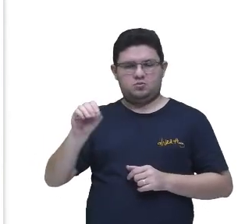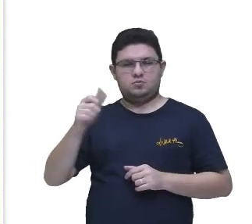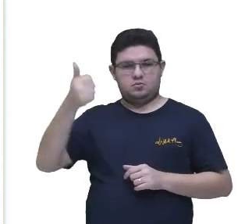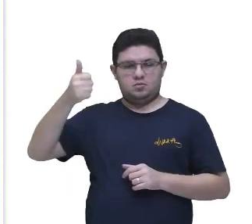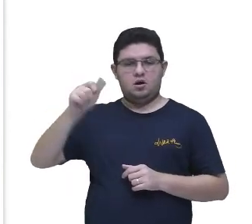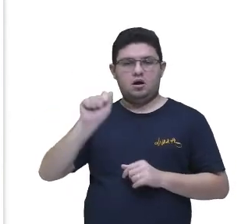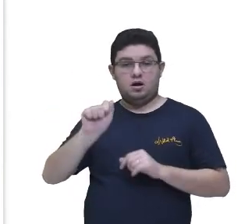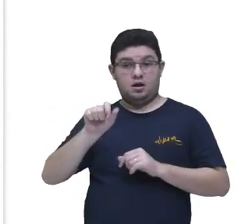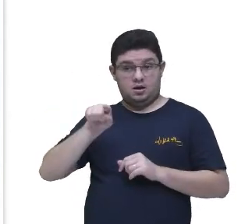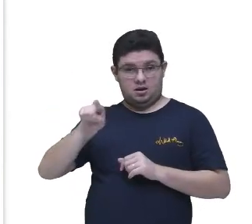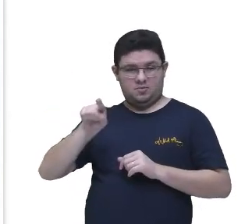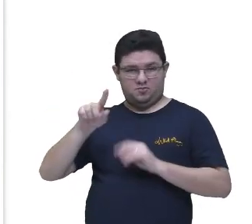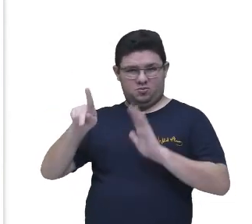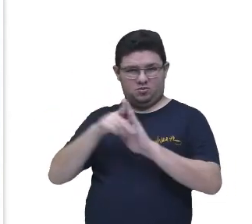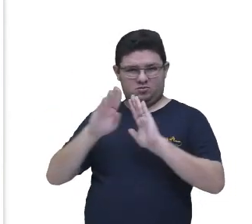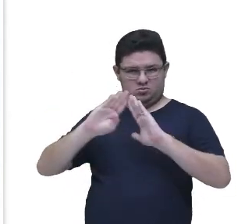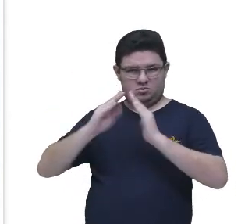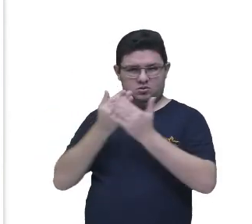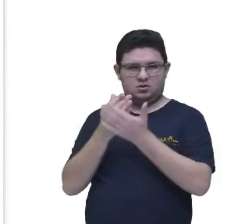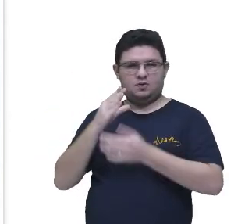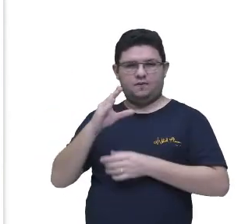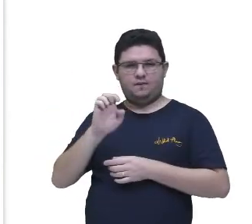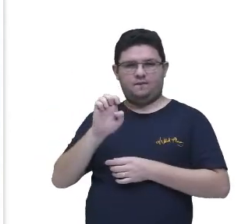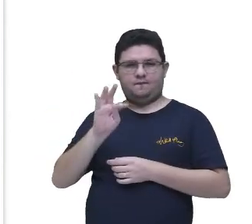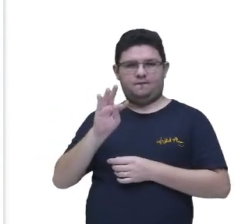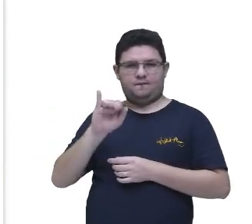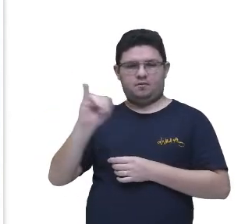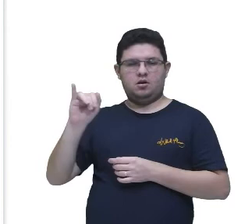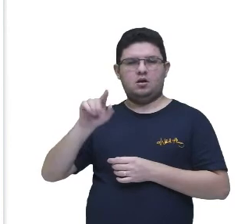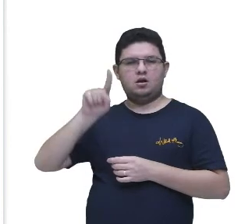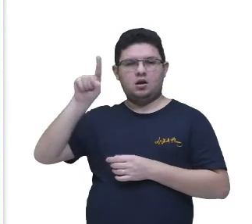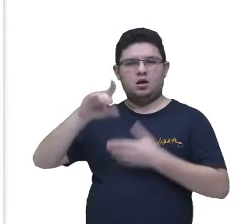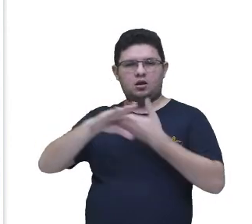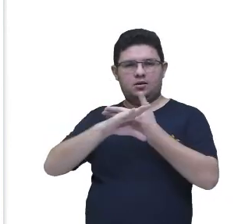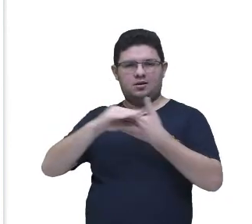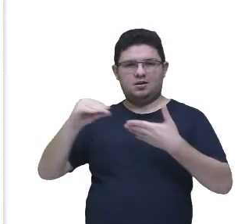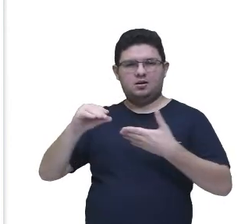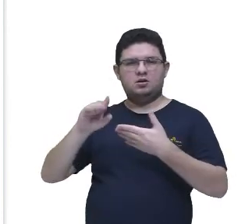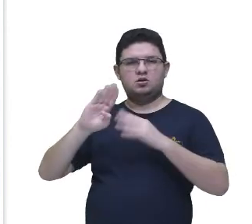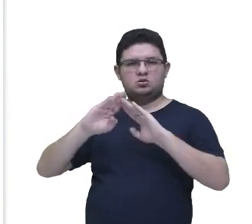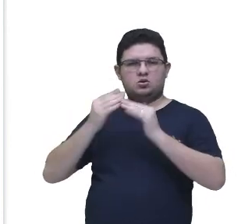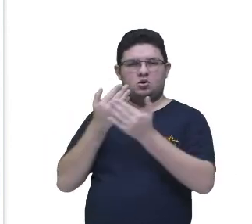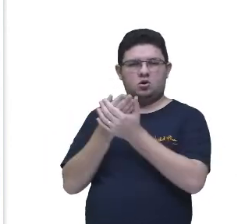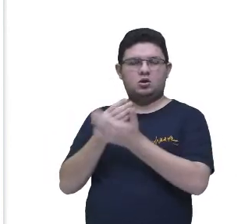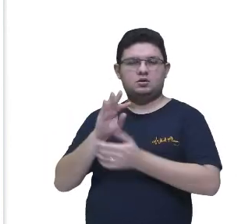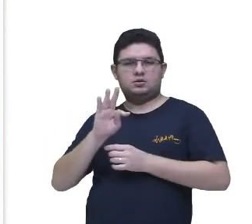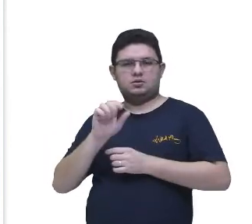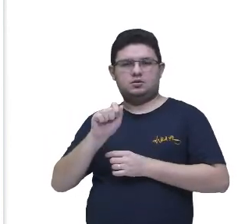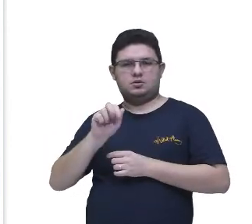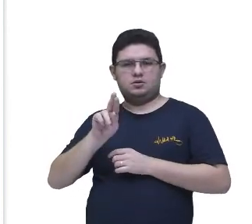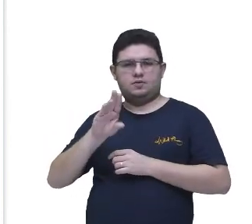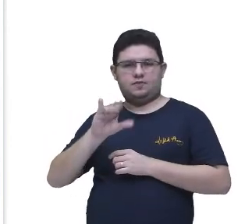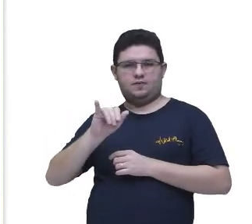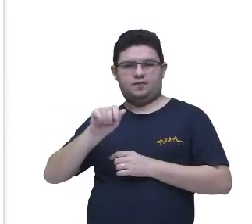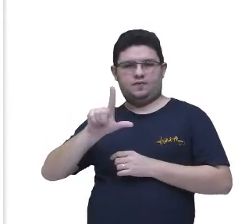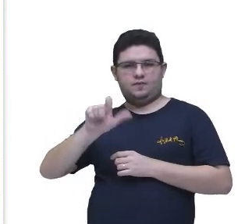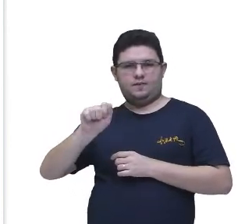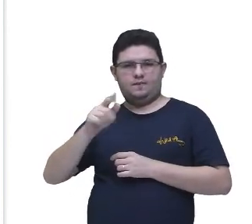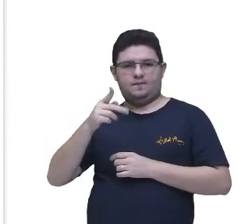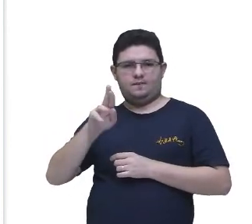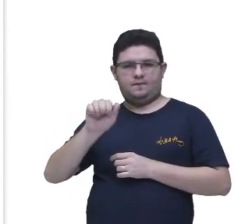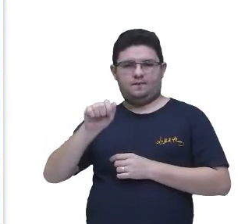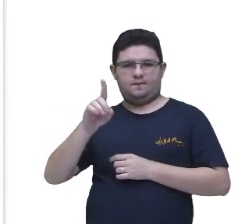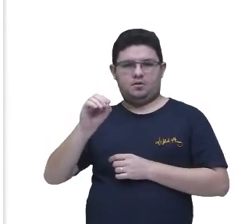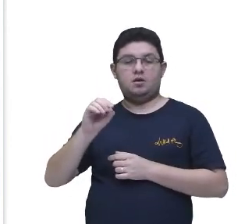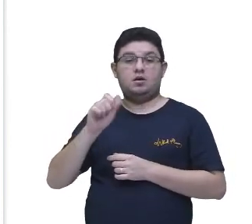é da escola do 7, Tarsila Prado, lá de Humaitá. Obrigada pela sua participação, João Vitor. A Laura